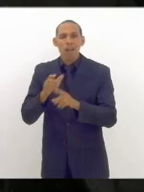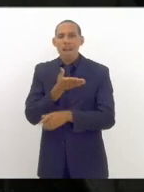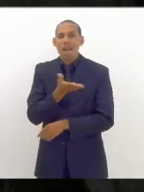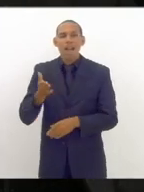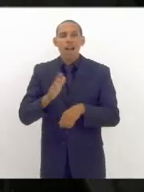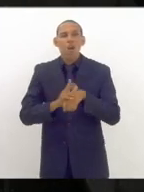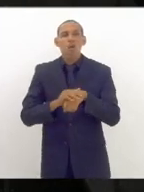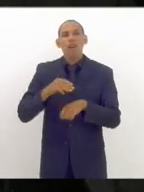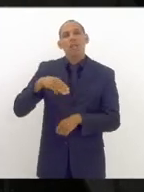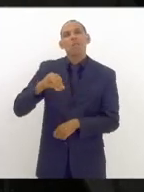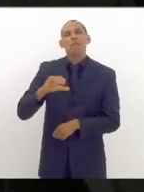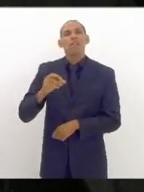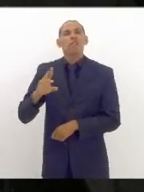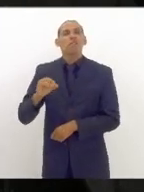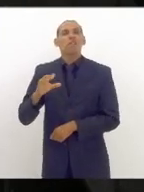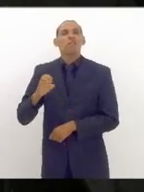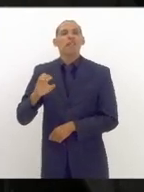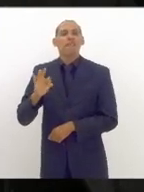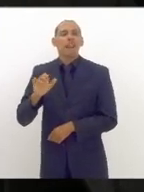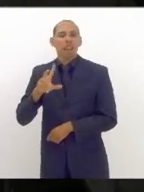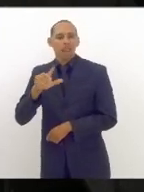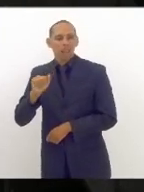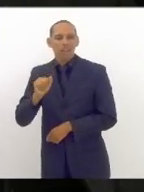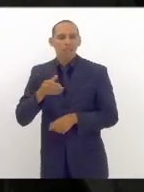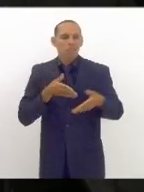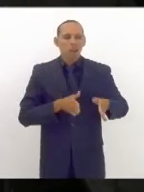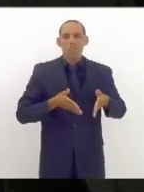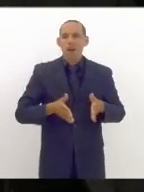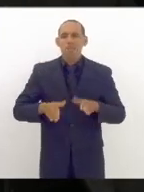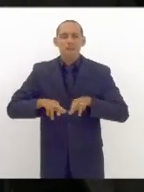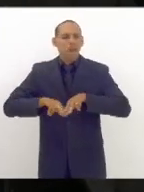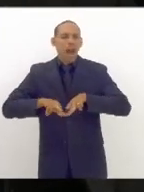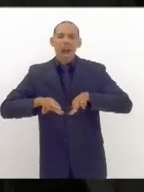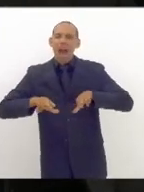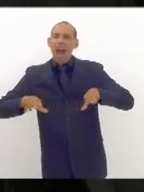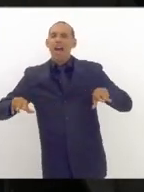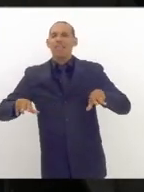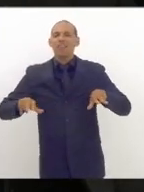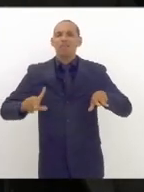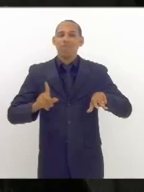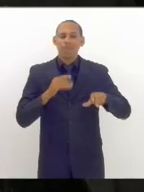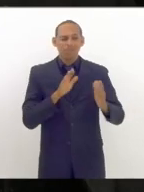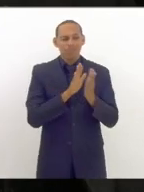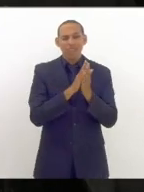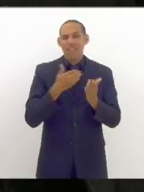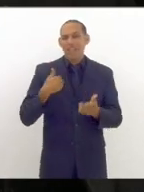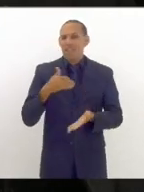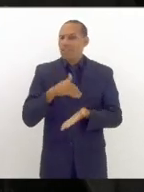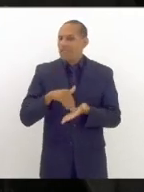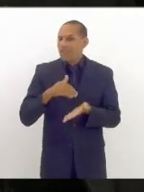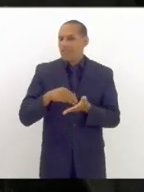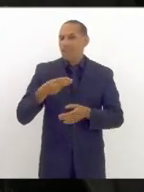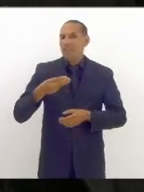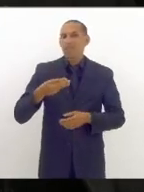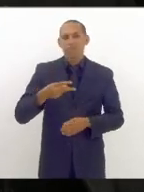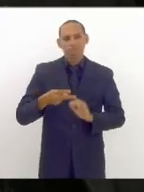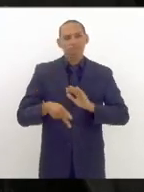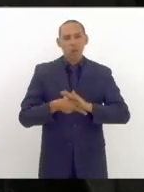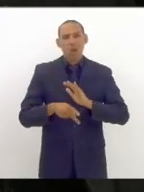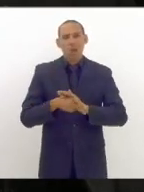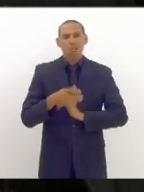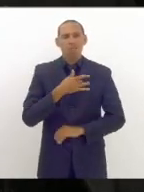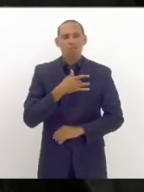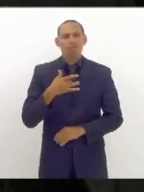microcefalia e nascendo crianças com microcefalia, e a gente se deparando com aquilo. Eu ainda secretário de Nova Iguaçu,